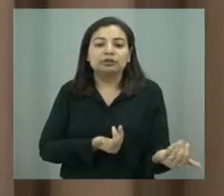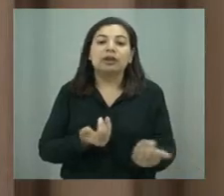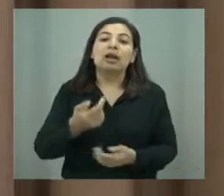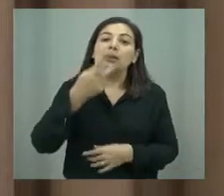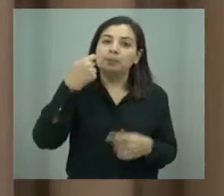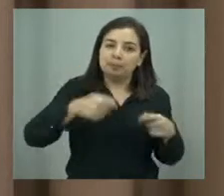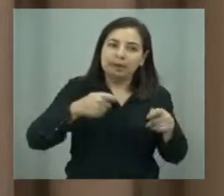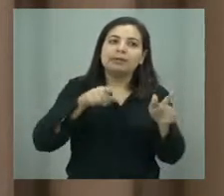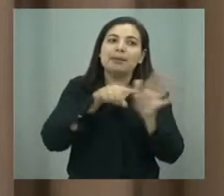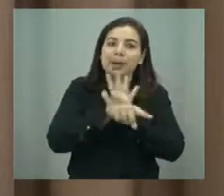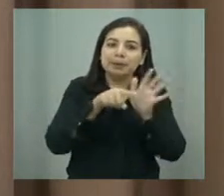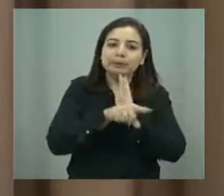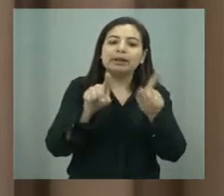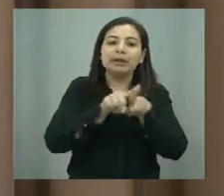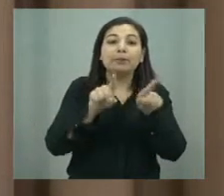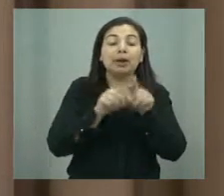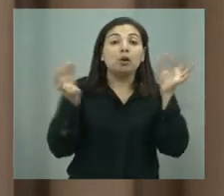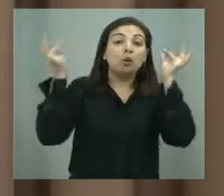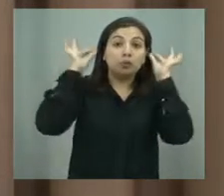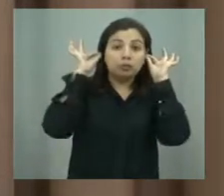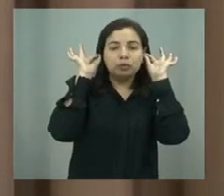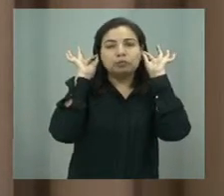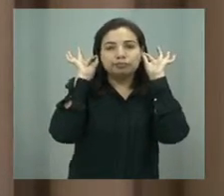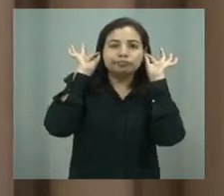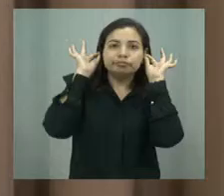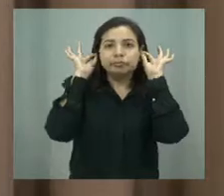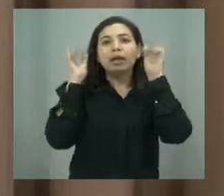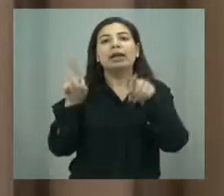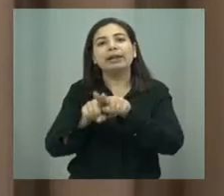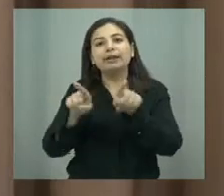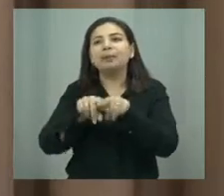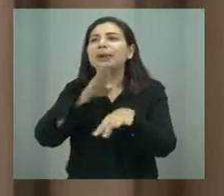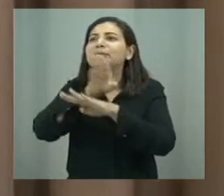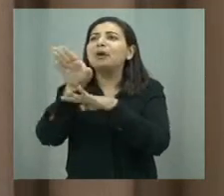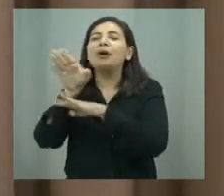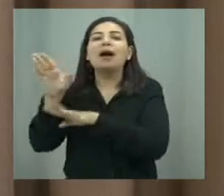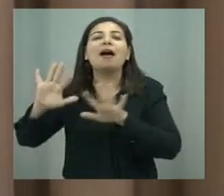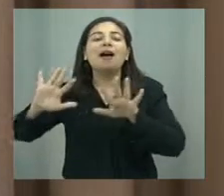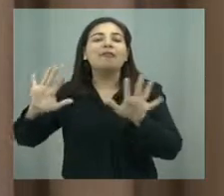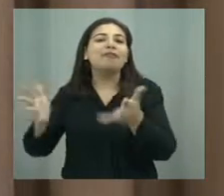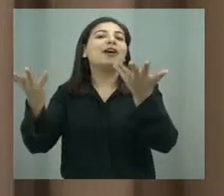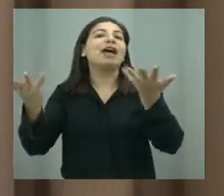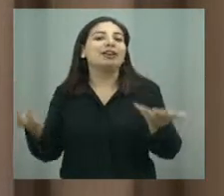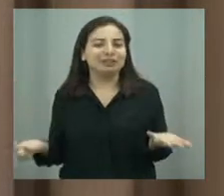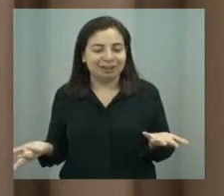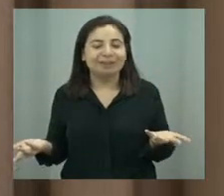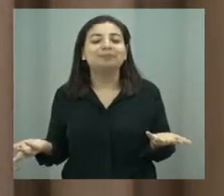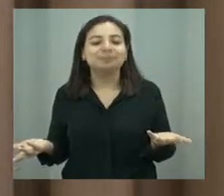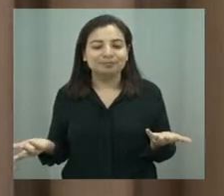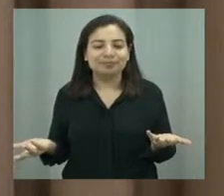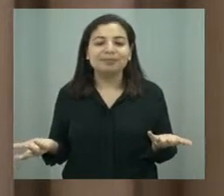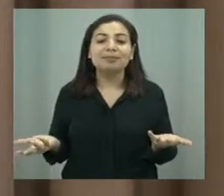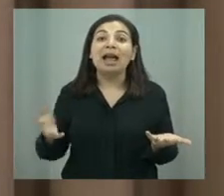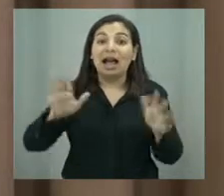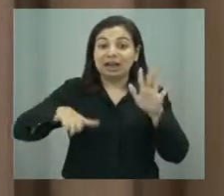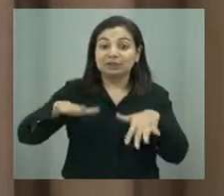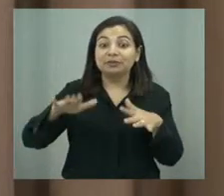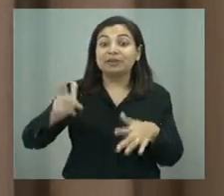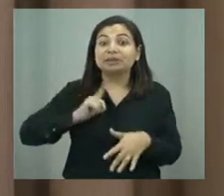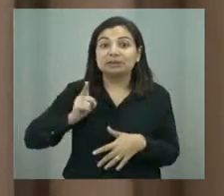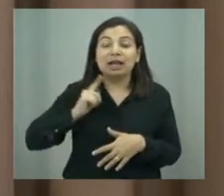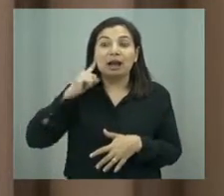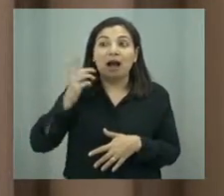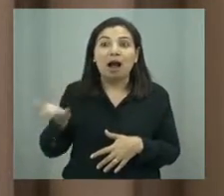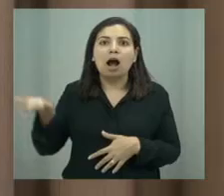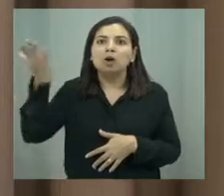falou, dos fones, como a questão das festas também. Numa festa, você está muito empolgada, mas se